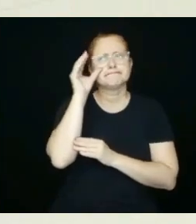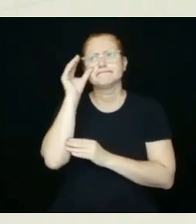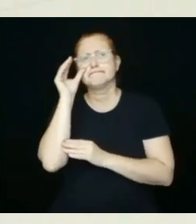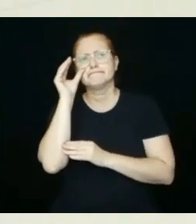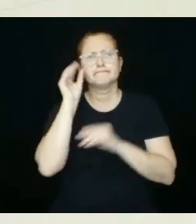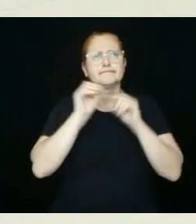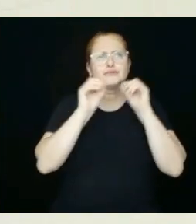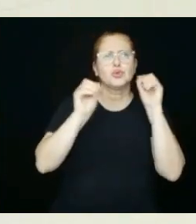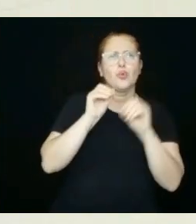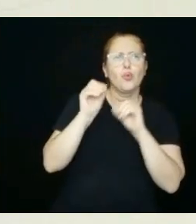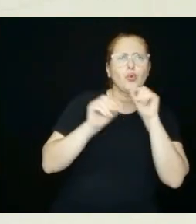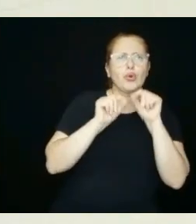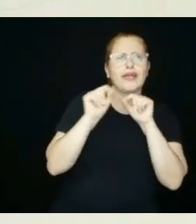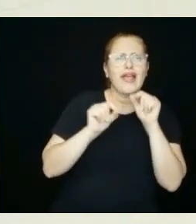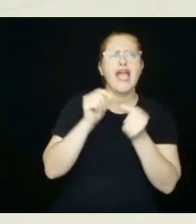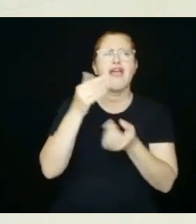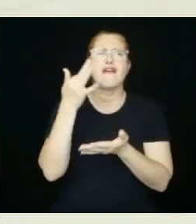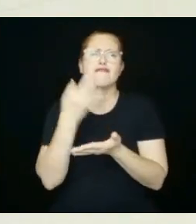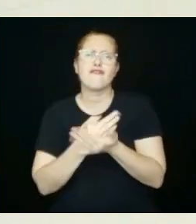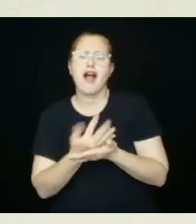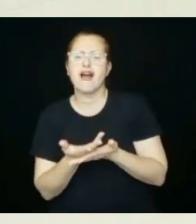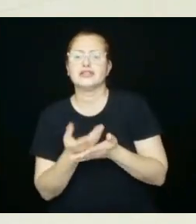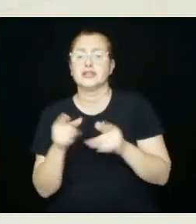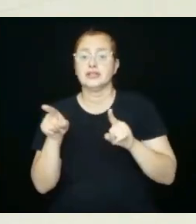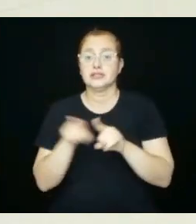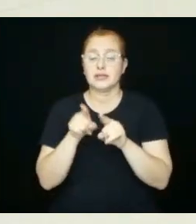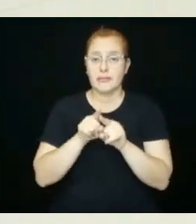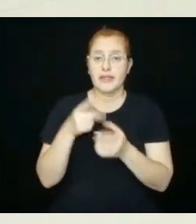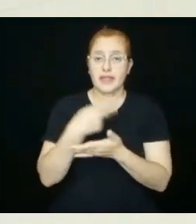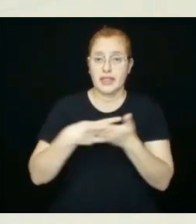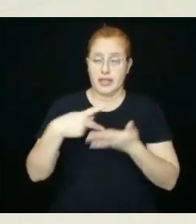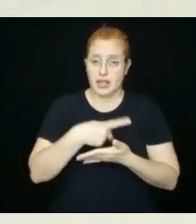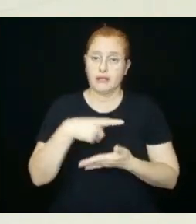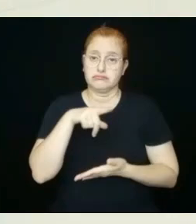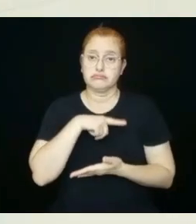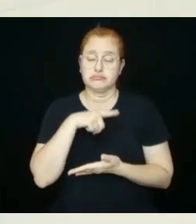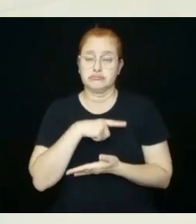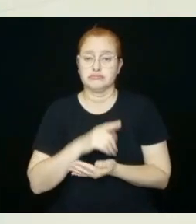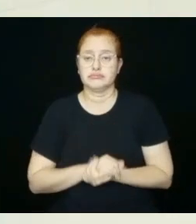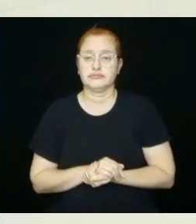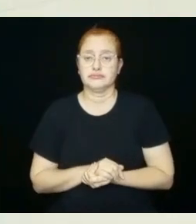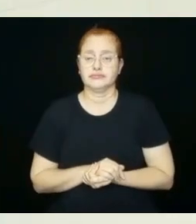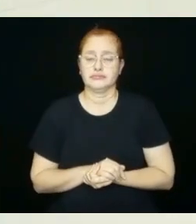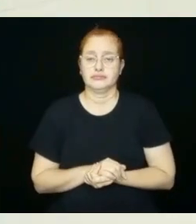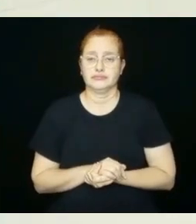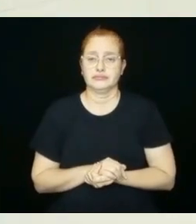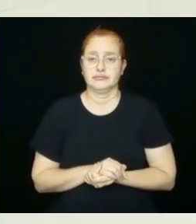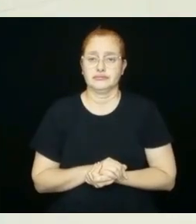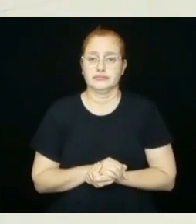porque além do desenho a gente teve a questão